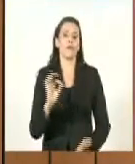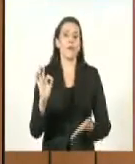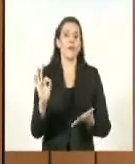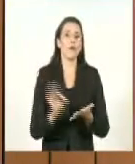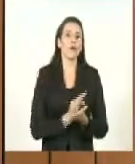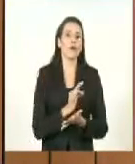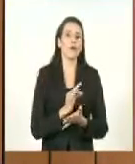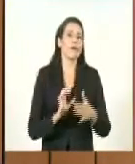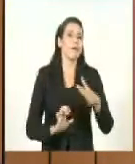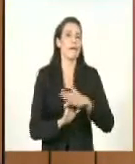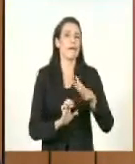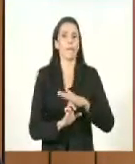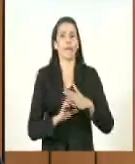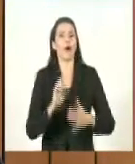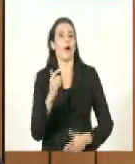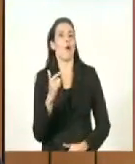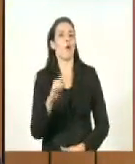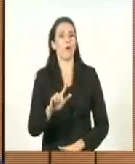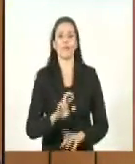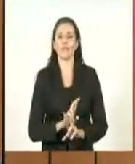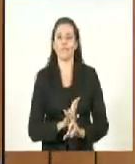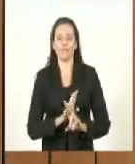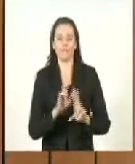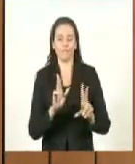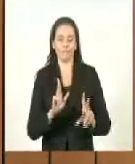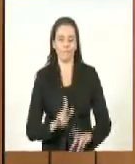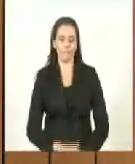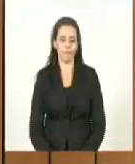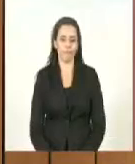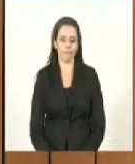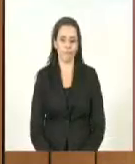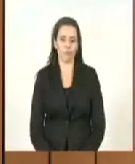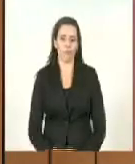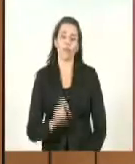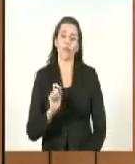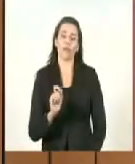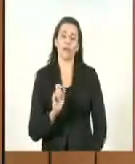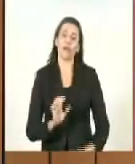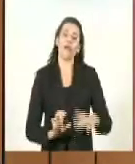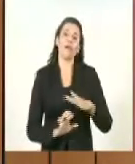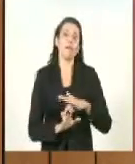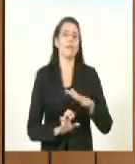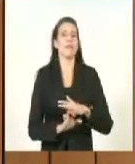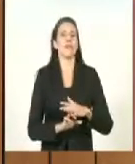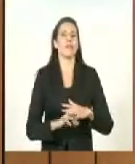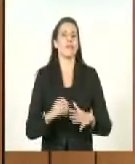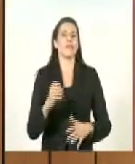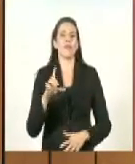empresas. Porque essas empresas que faziam esse serviço, Diplomata...